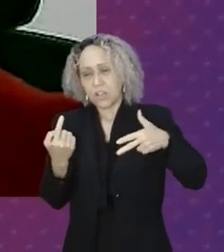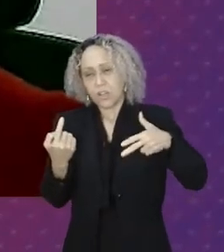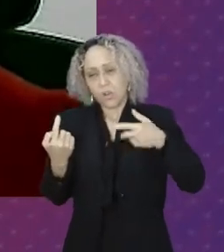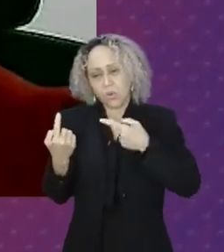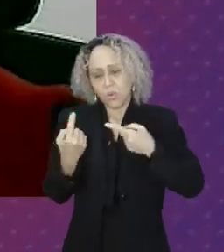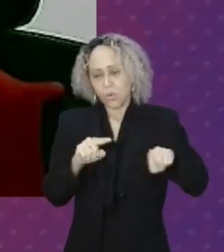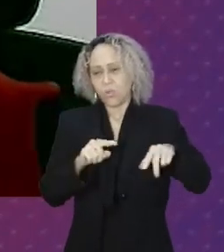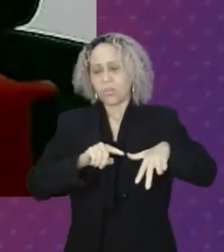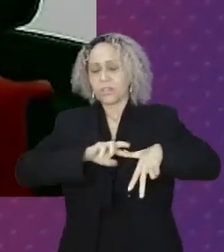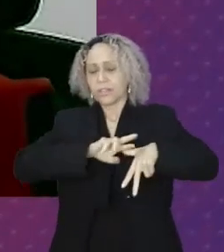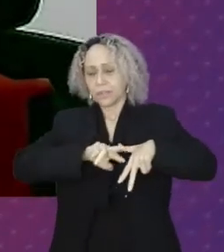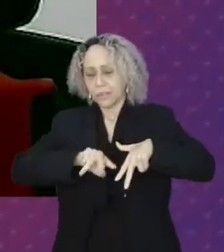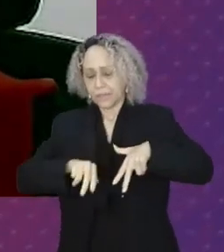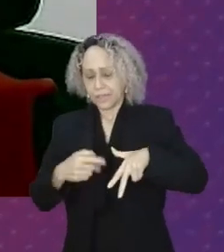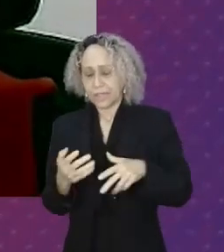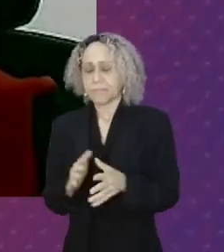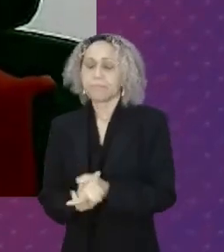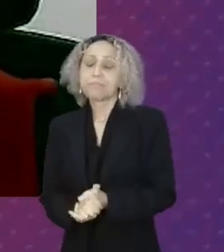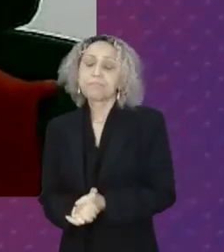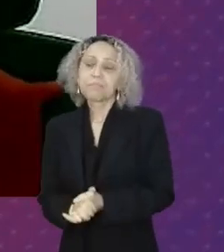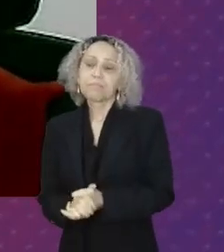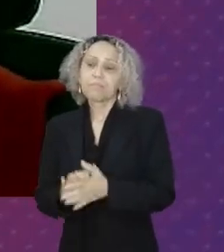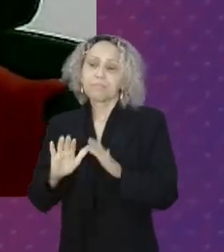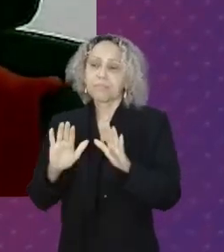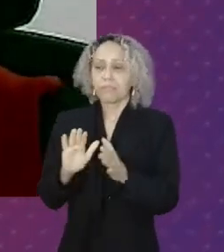aconteceram. No entanto, nada tão